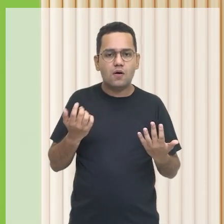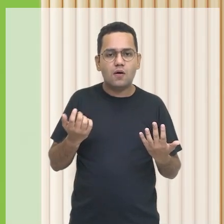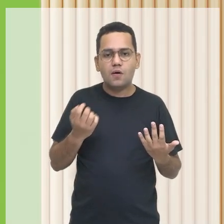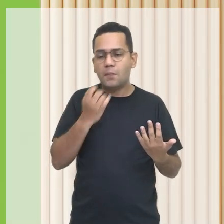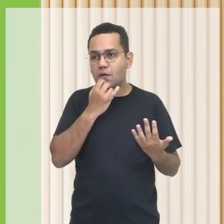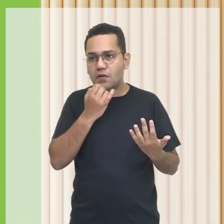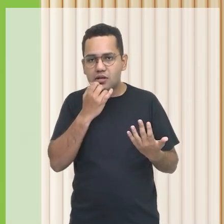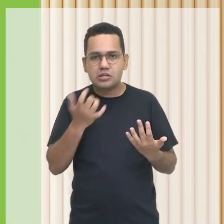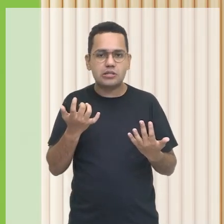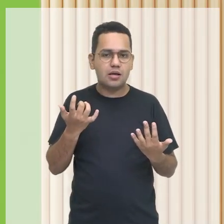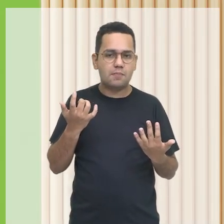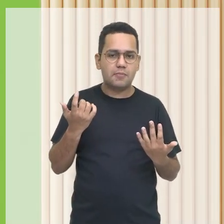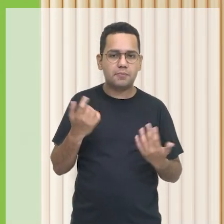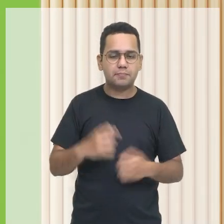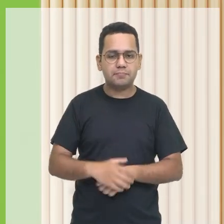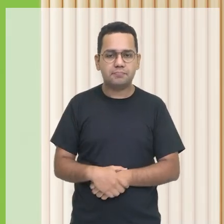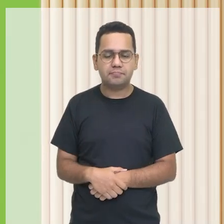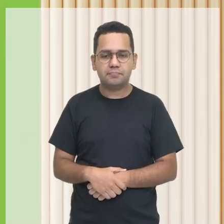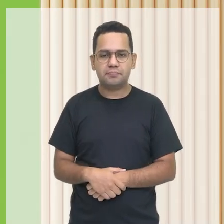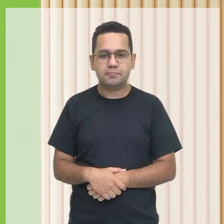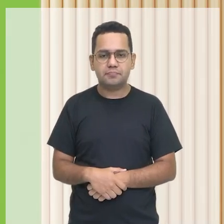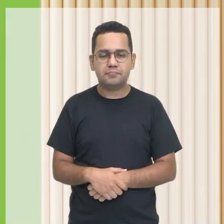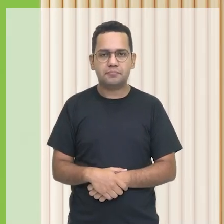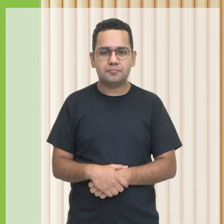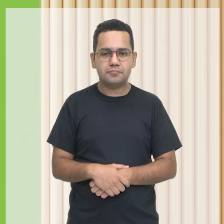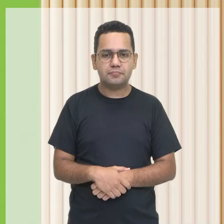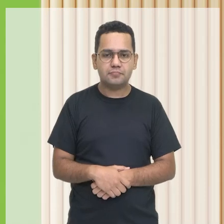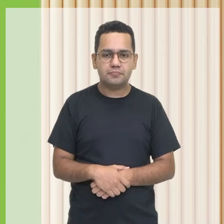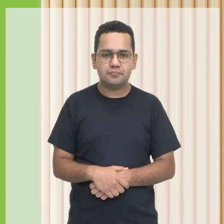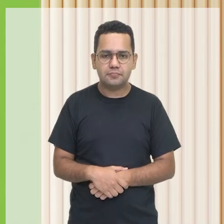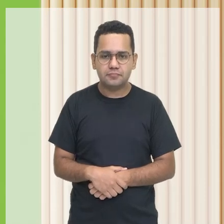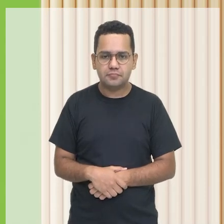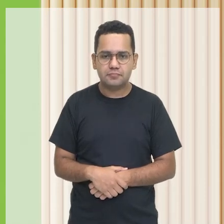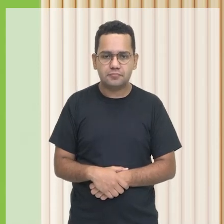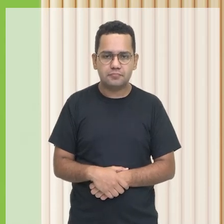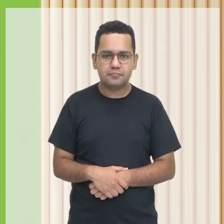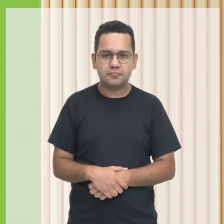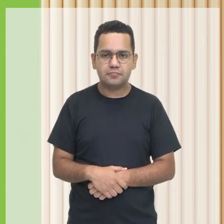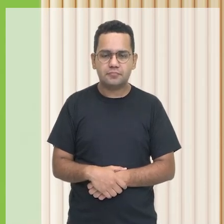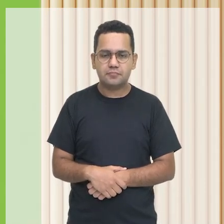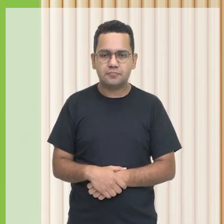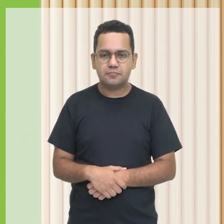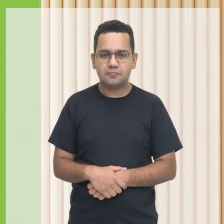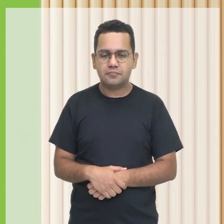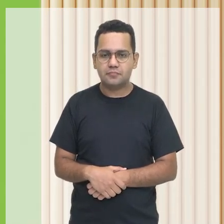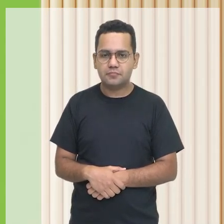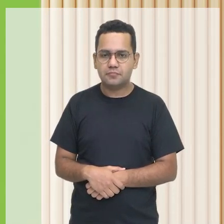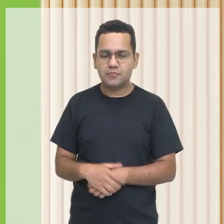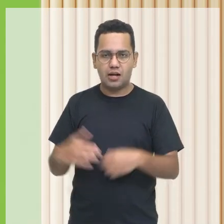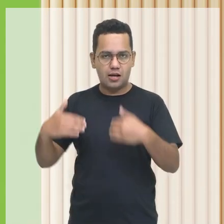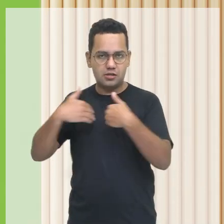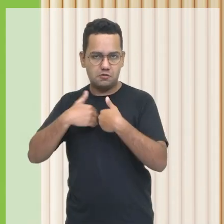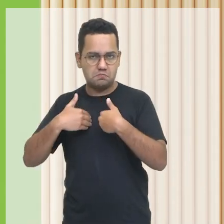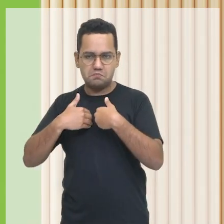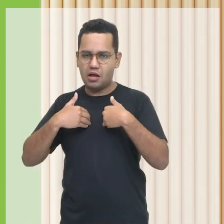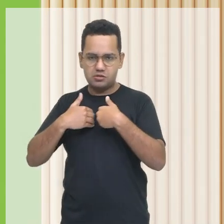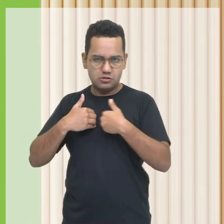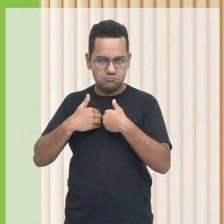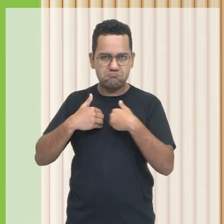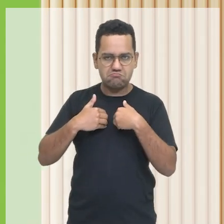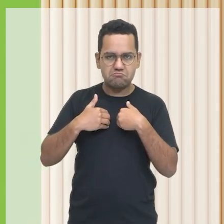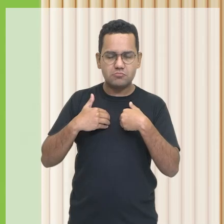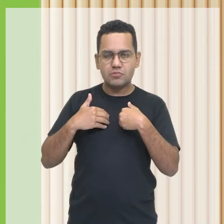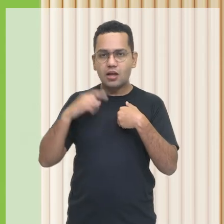como predador, digamos, uma relação predador e presa. Ali tem